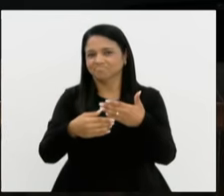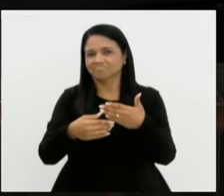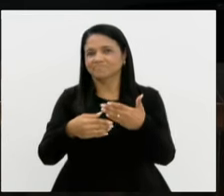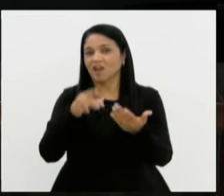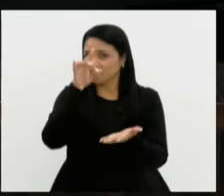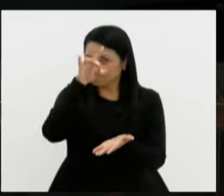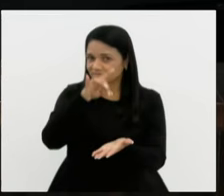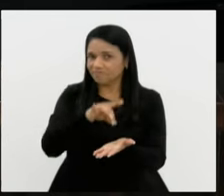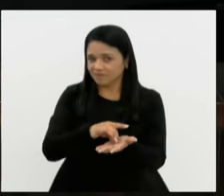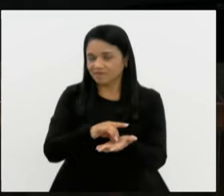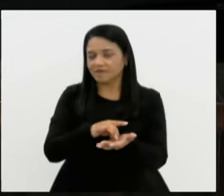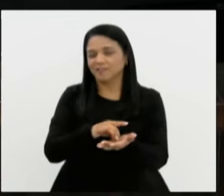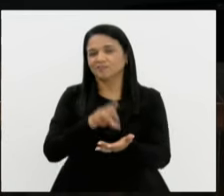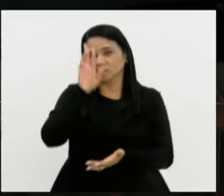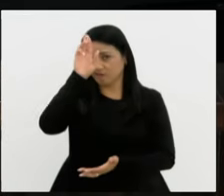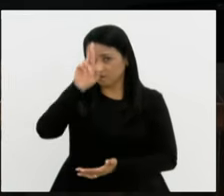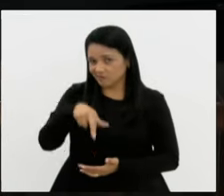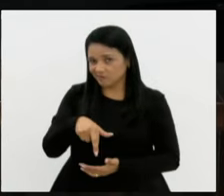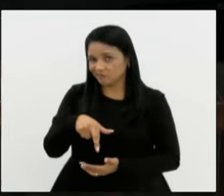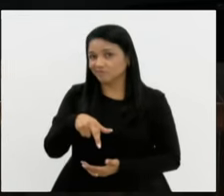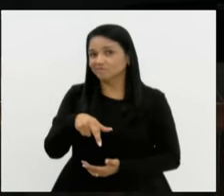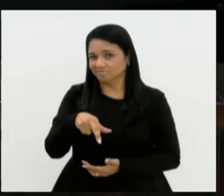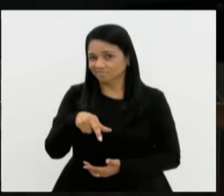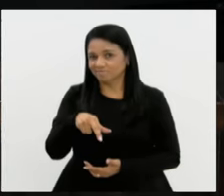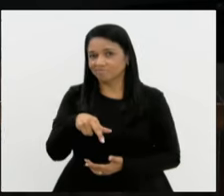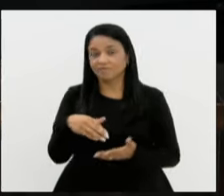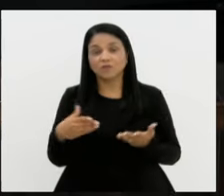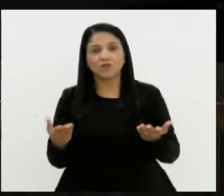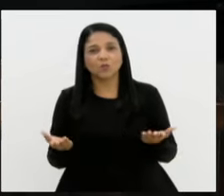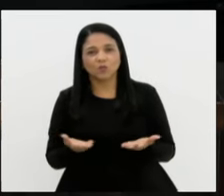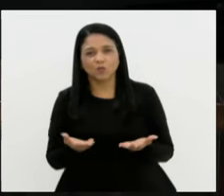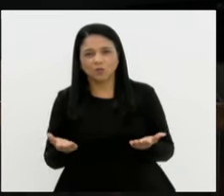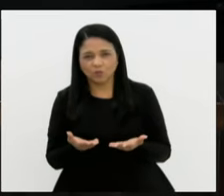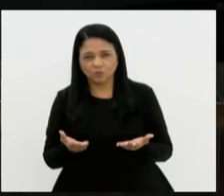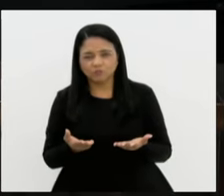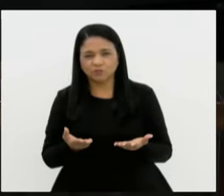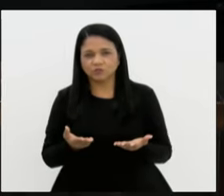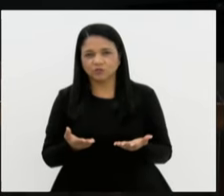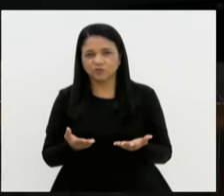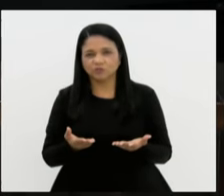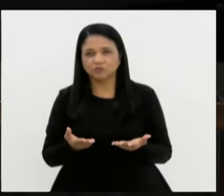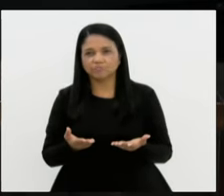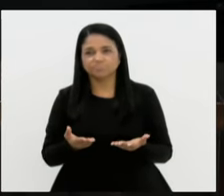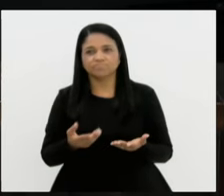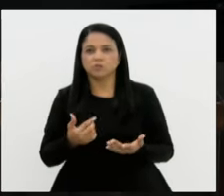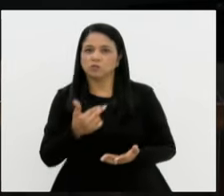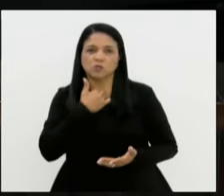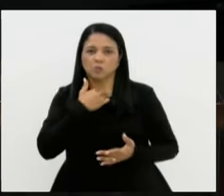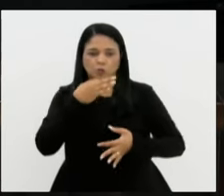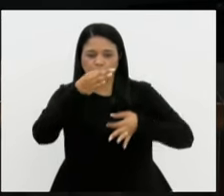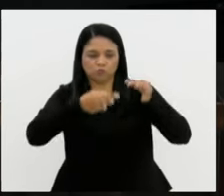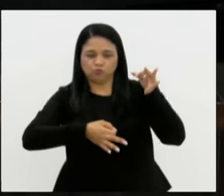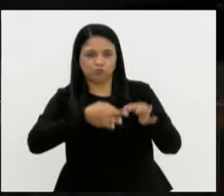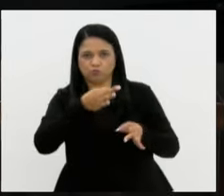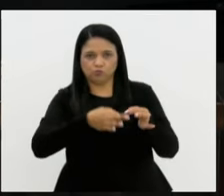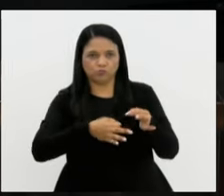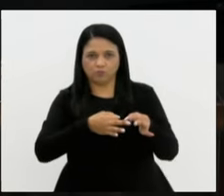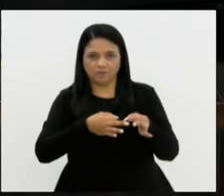é a dona da razão, entendeu? Então, hoje nós não podemos ver, julgar, que nós não estamos aqui para